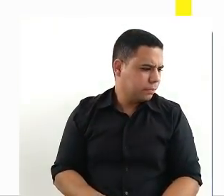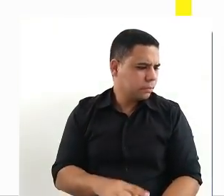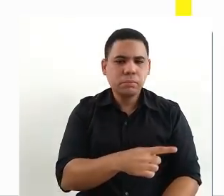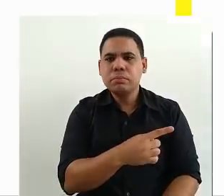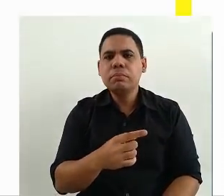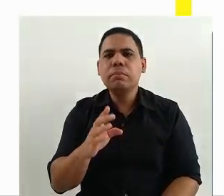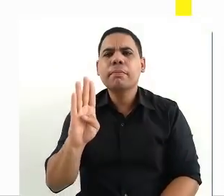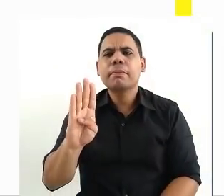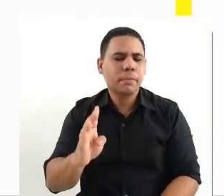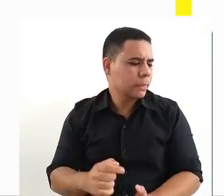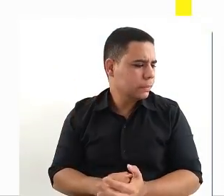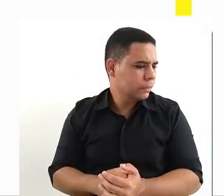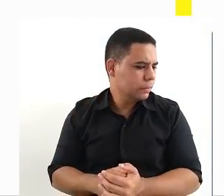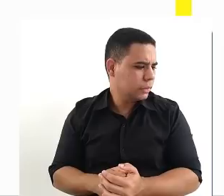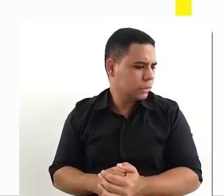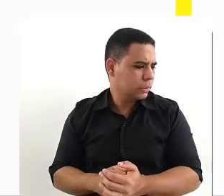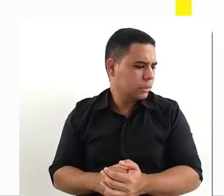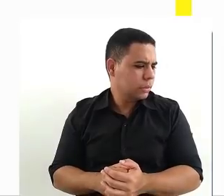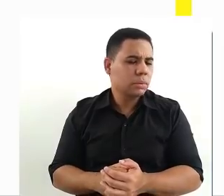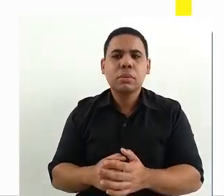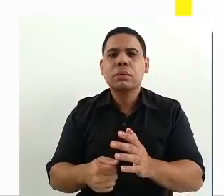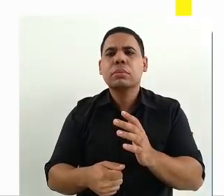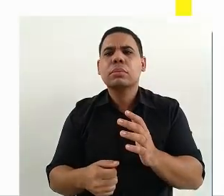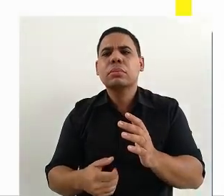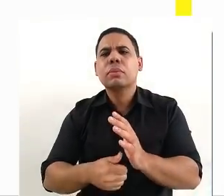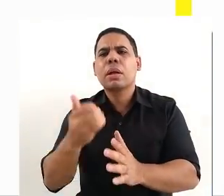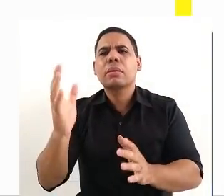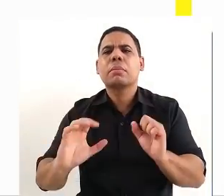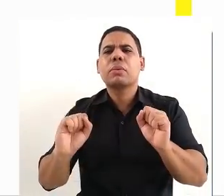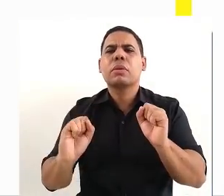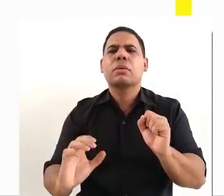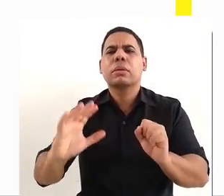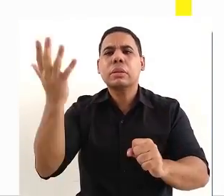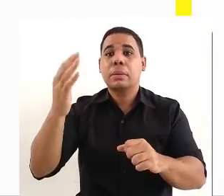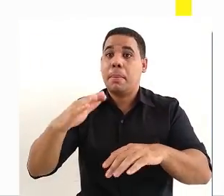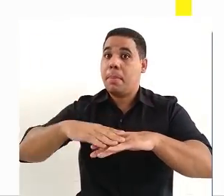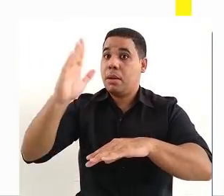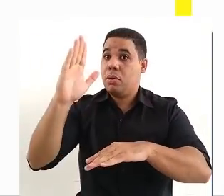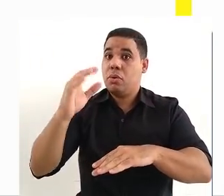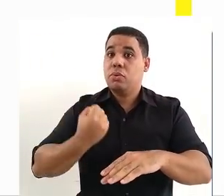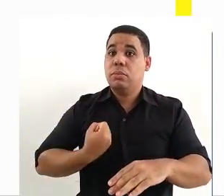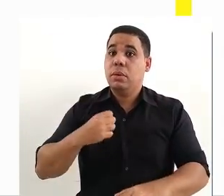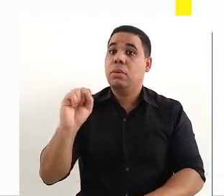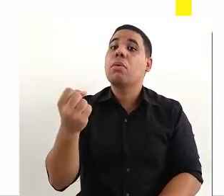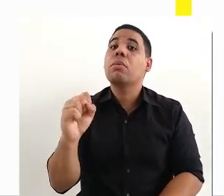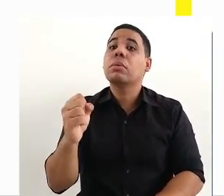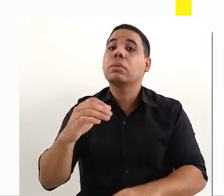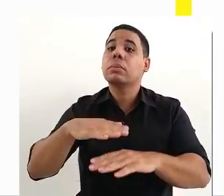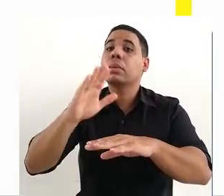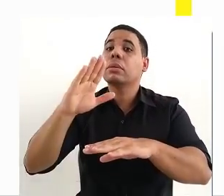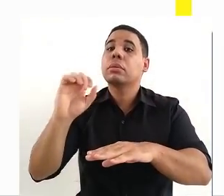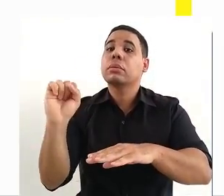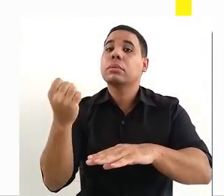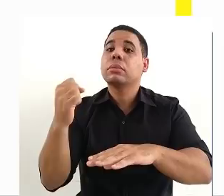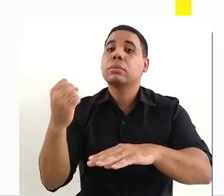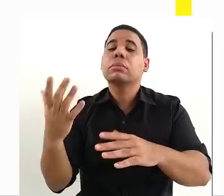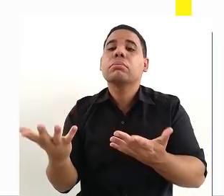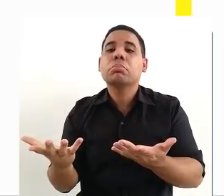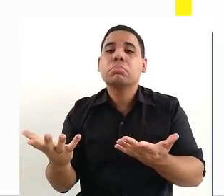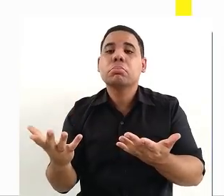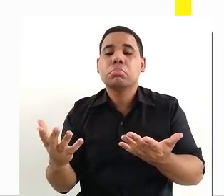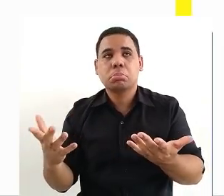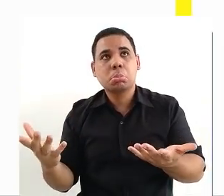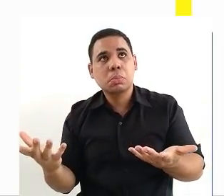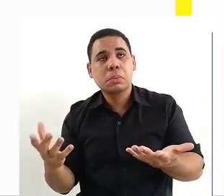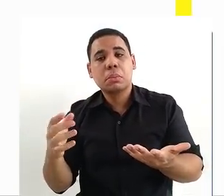dá 0,5. A letra B diz o quê? Qual é a probabilidade de sair um número